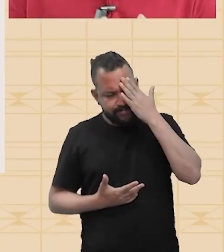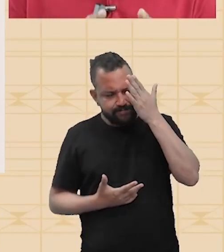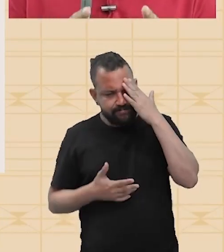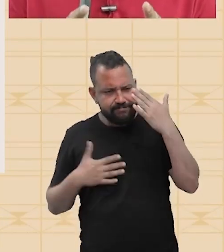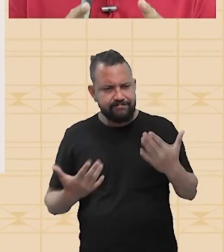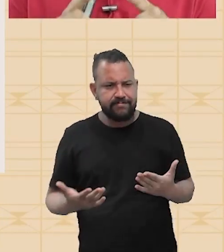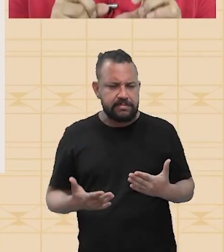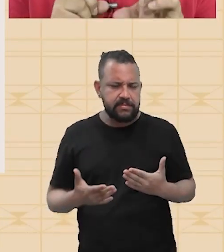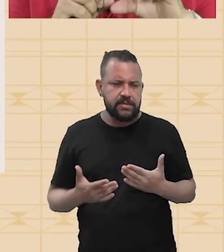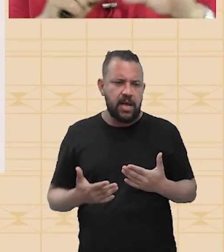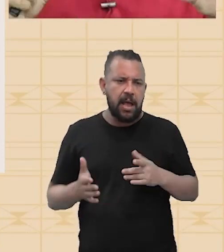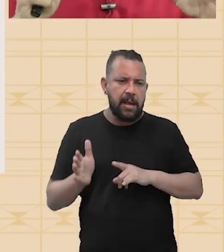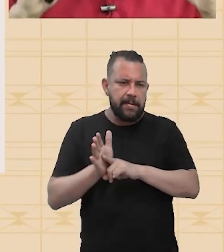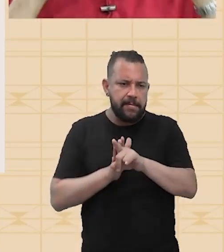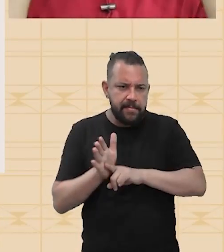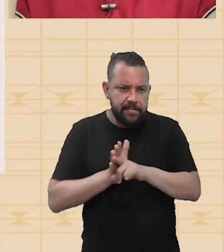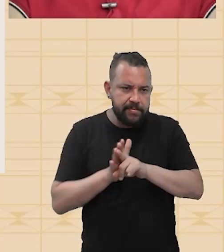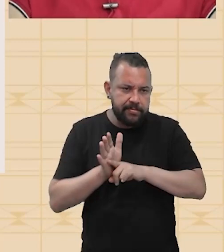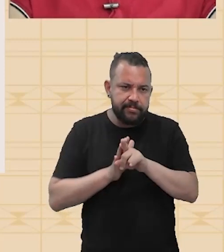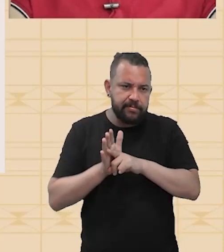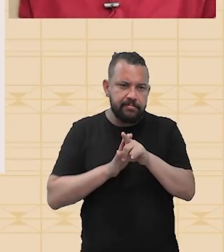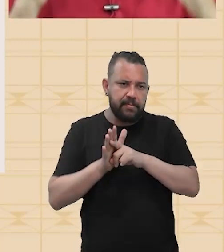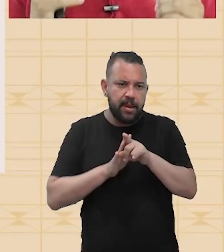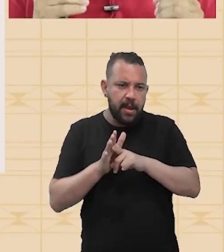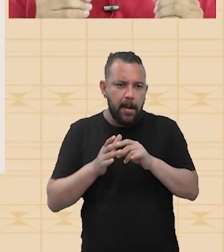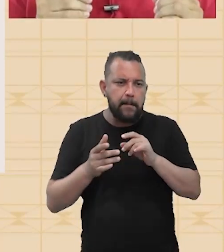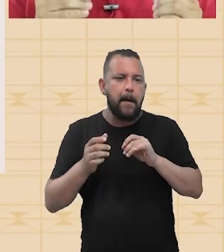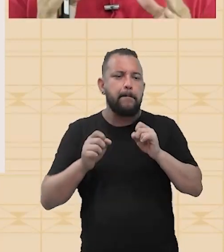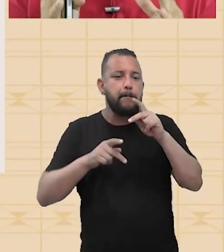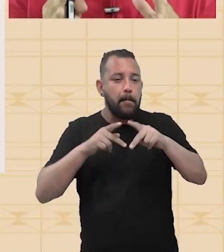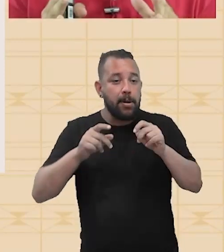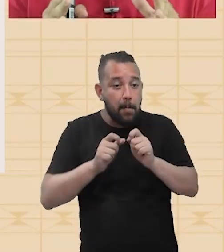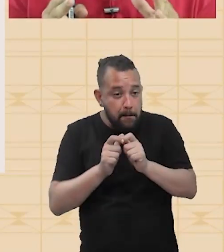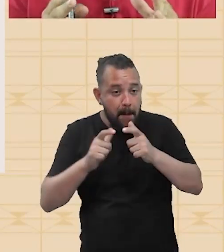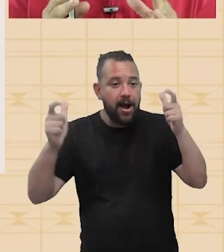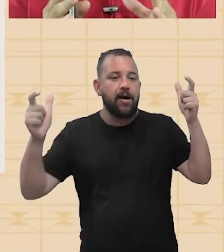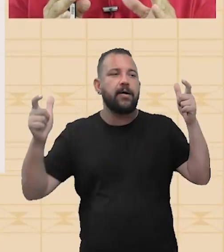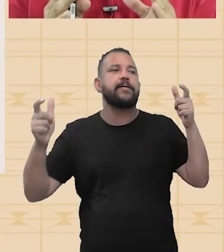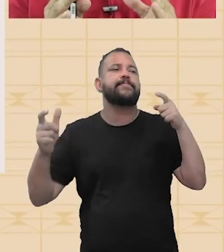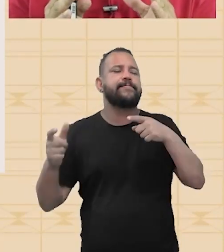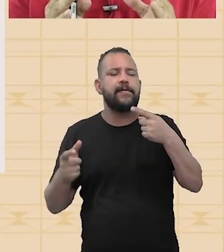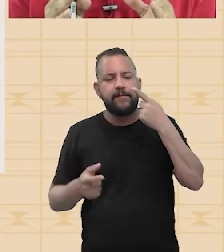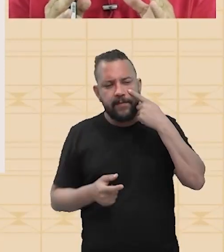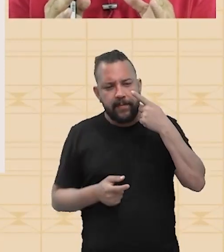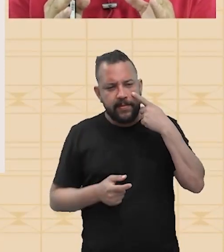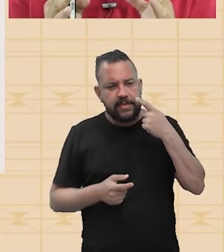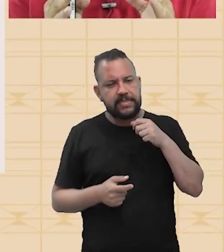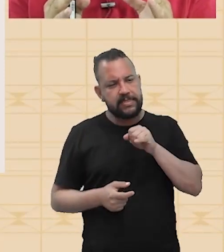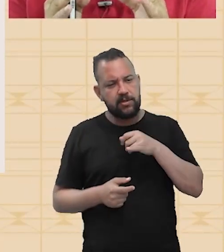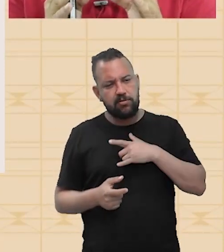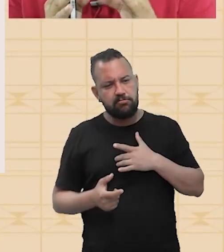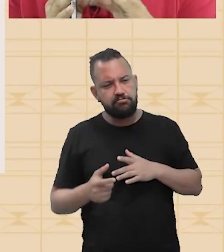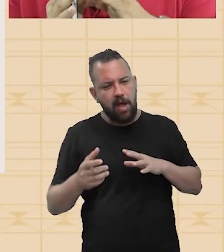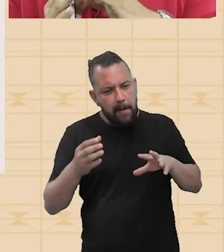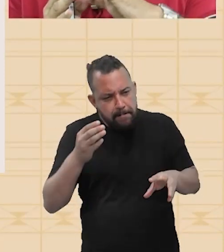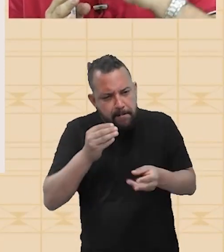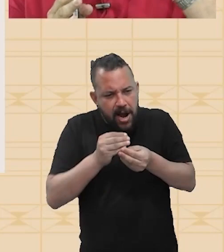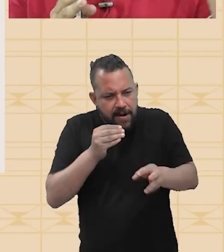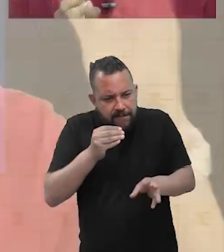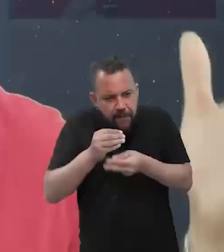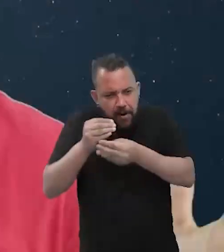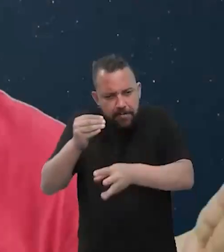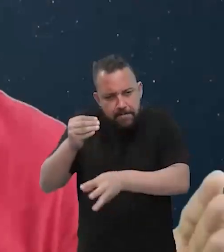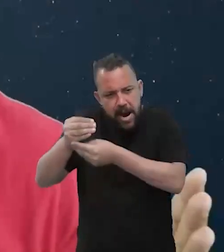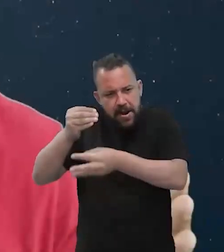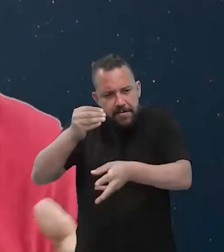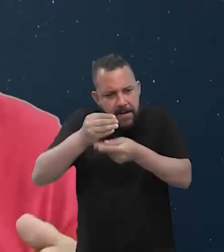a pesquisa ela é um recorte de uma população maior? Então, observe, se eu estou fazendo o levantamento de informações para atender uma população